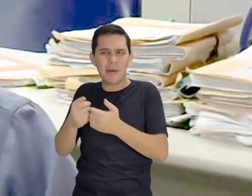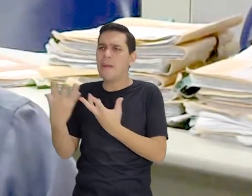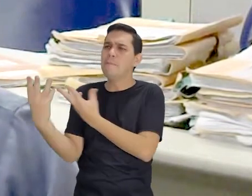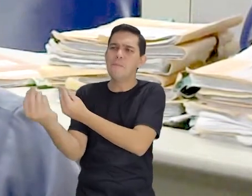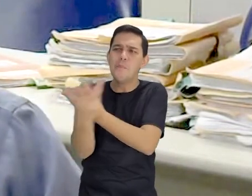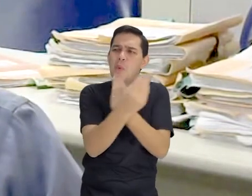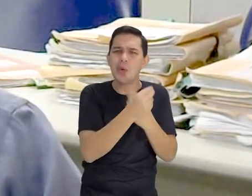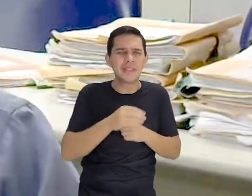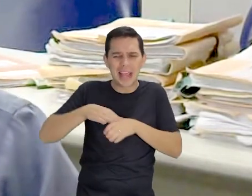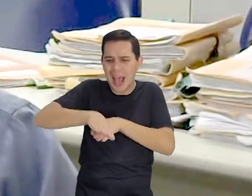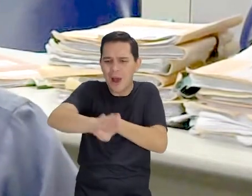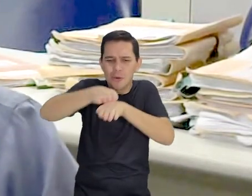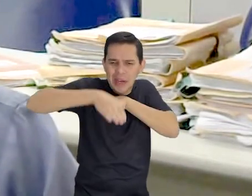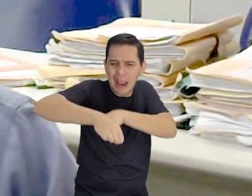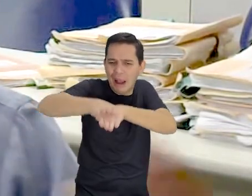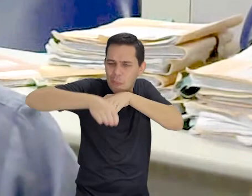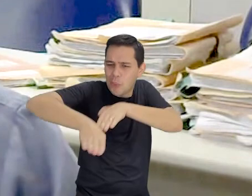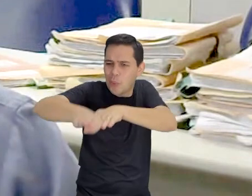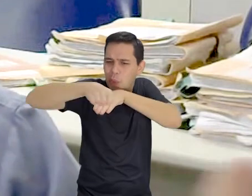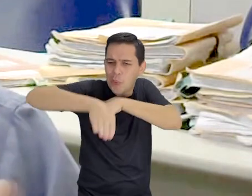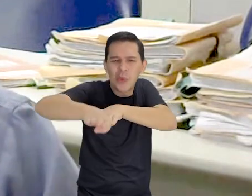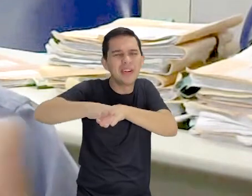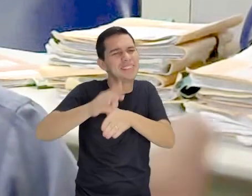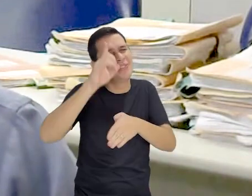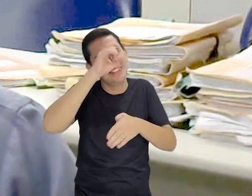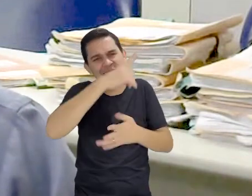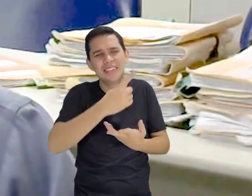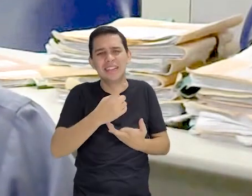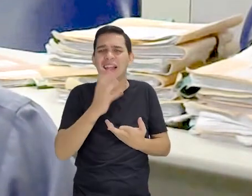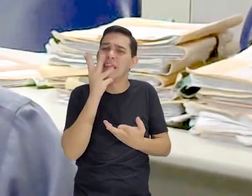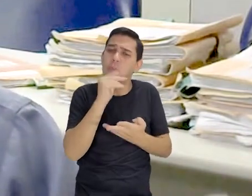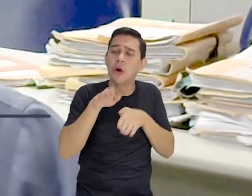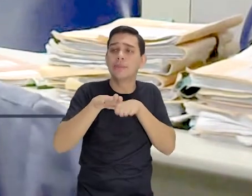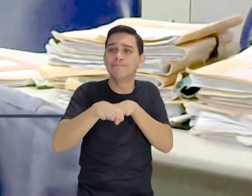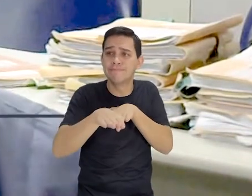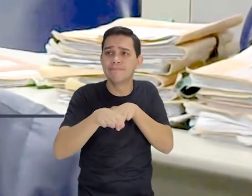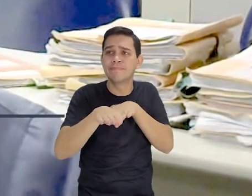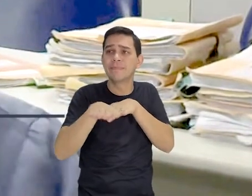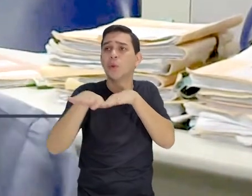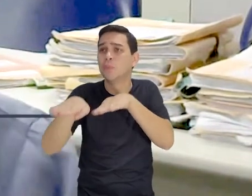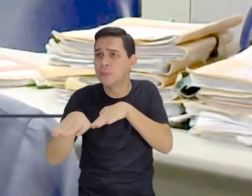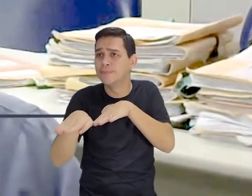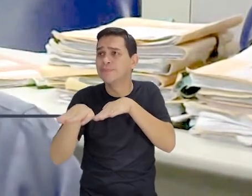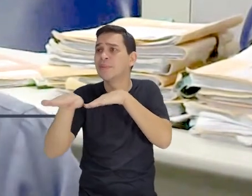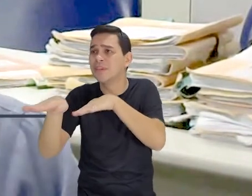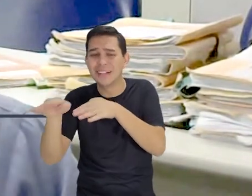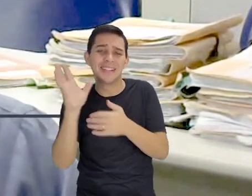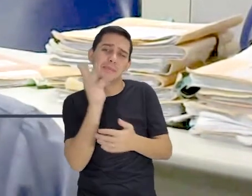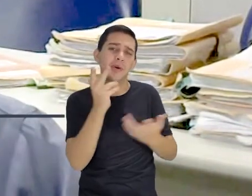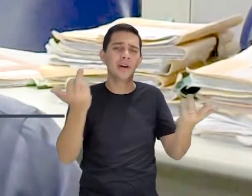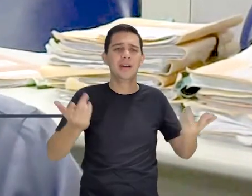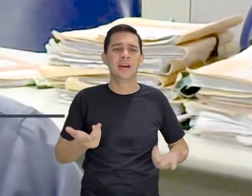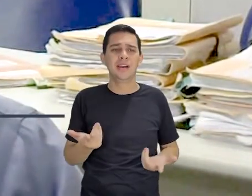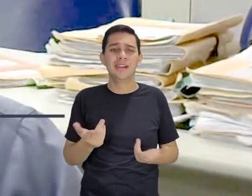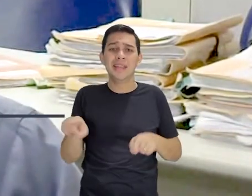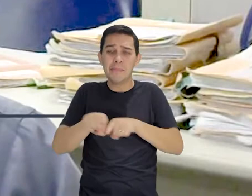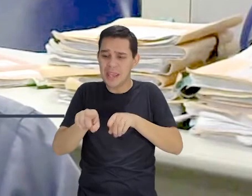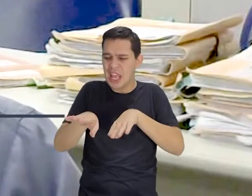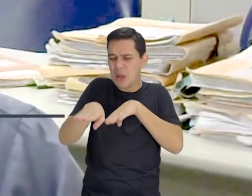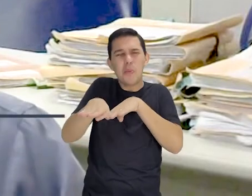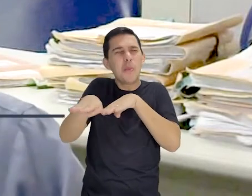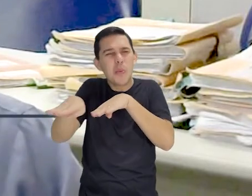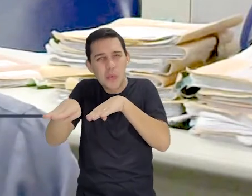deslocamento diário para as suas funções. Nós temos o problema das mudanças climáticas, ou seja, são mais veículos produzindo mais dióxido